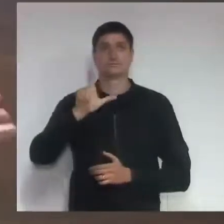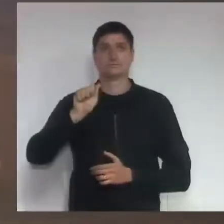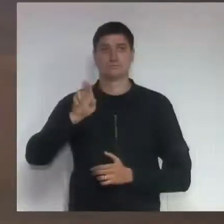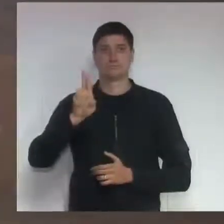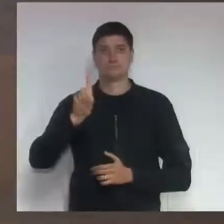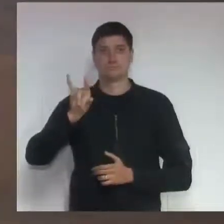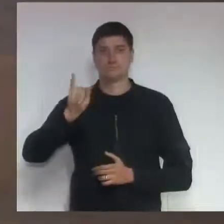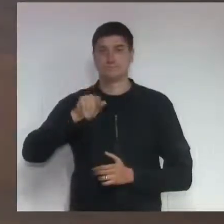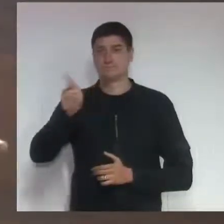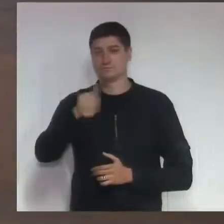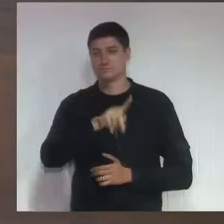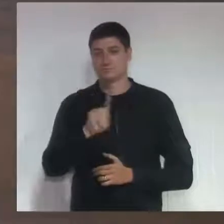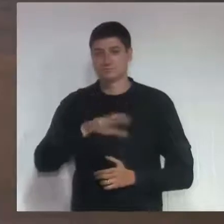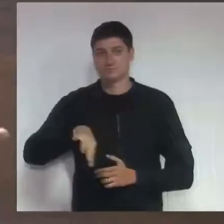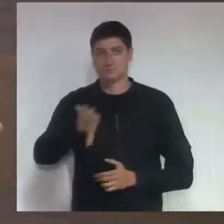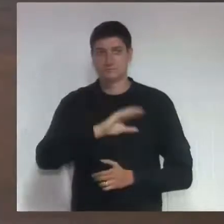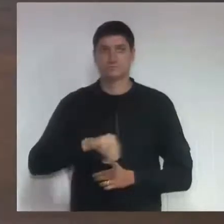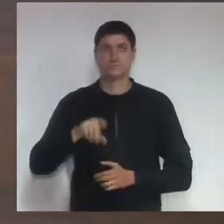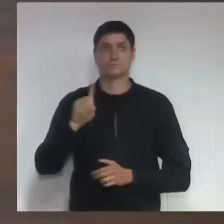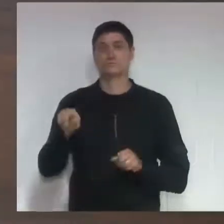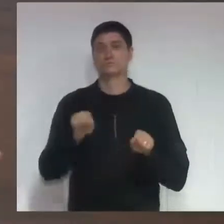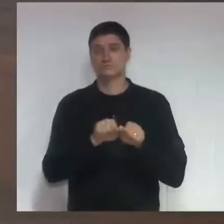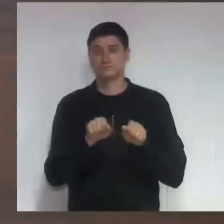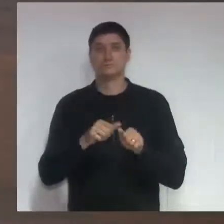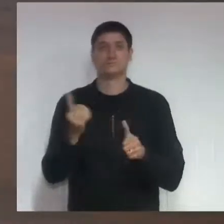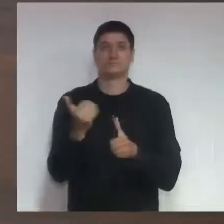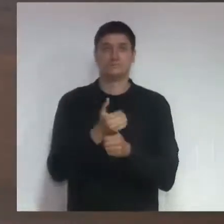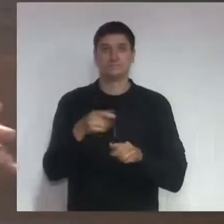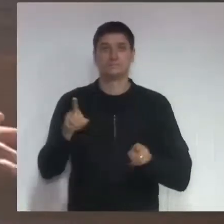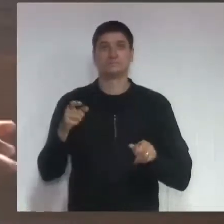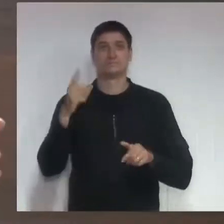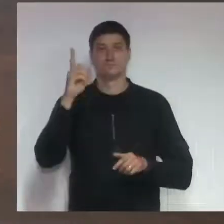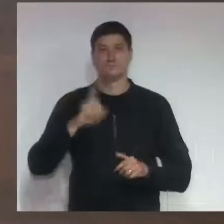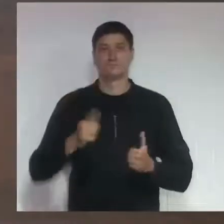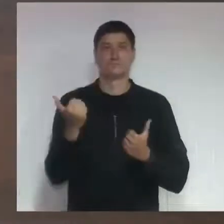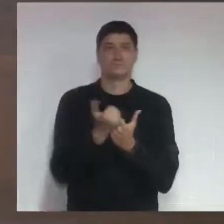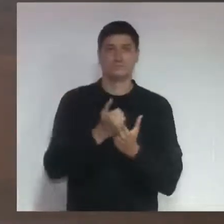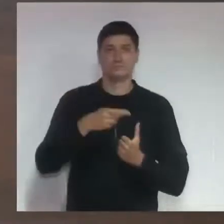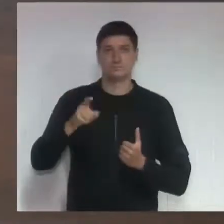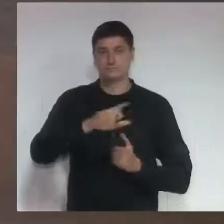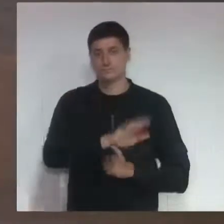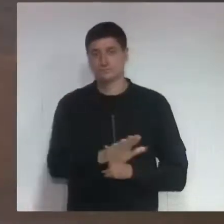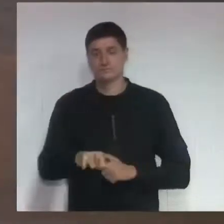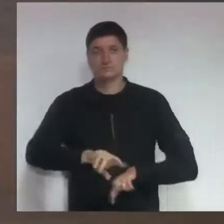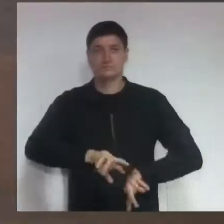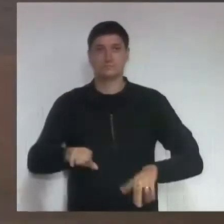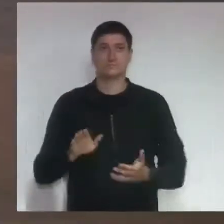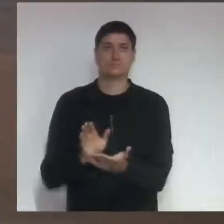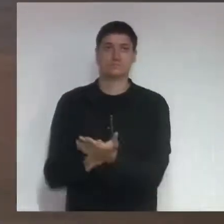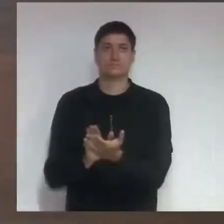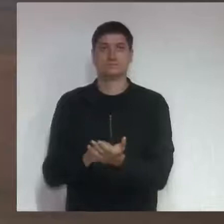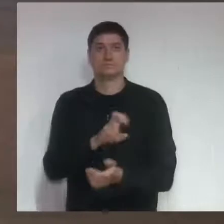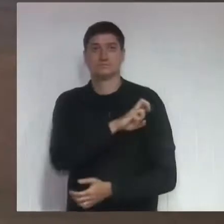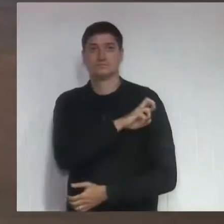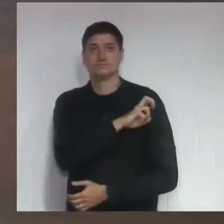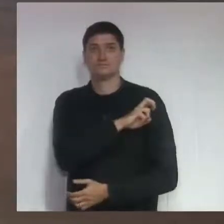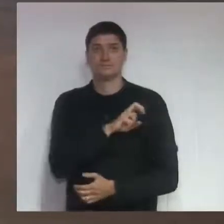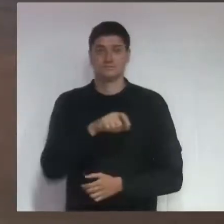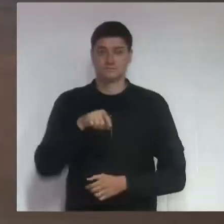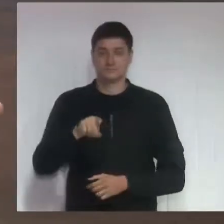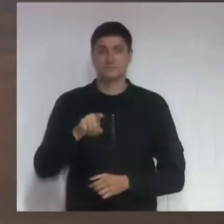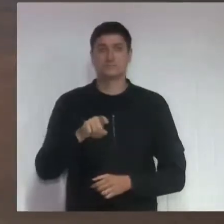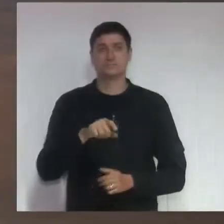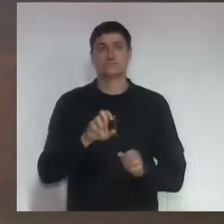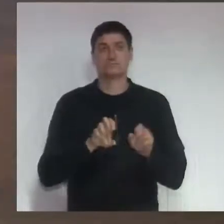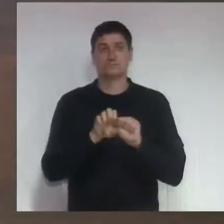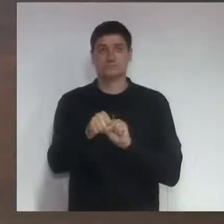todos os professores, os auxiliares, vice-diretor e também para as crianças, não é? As crianças do 5º ano que